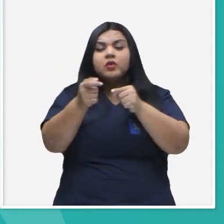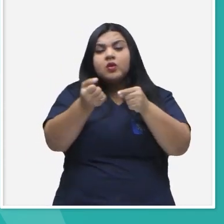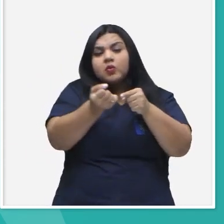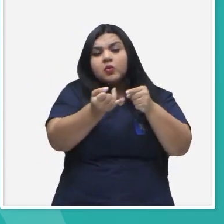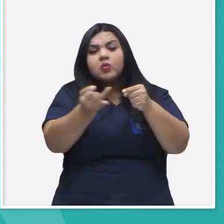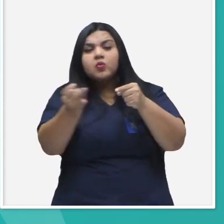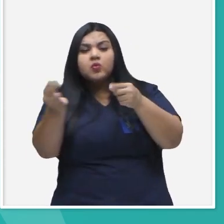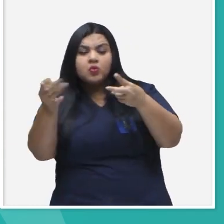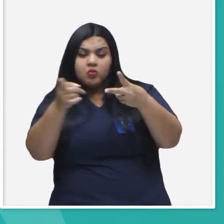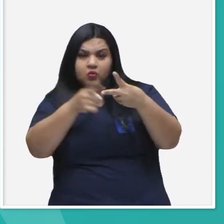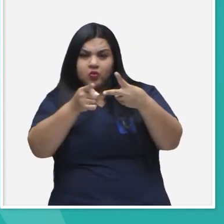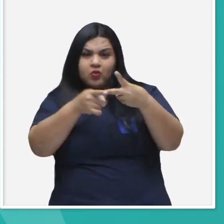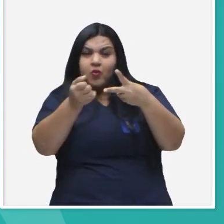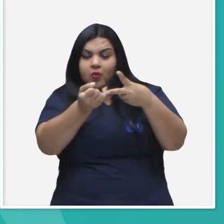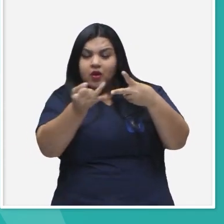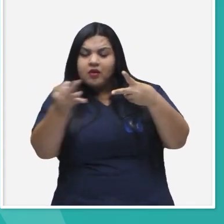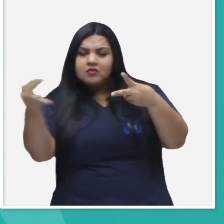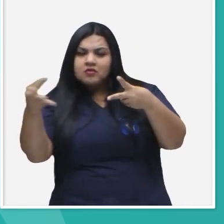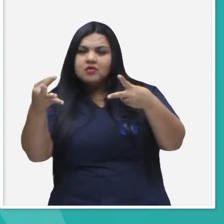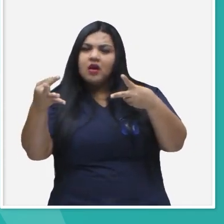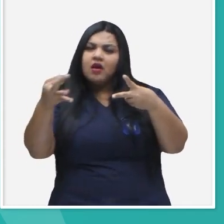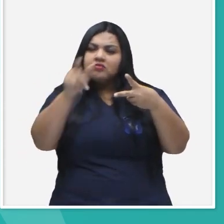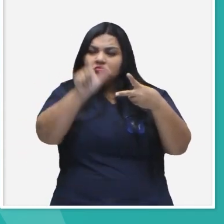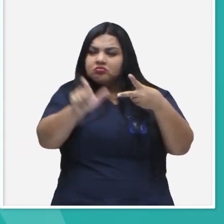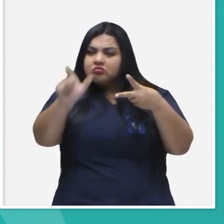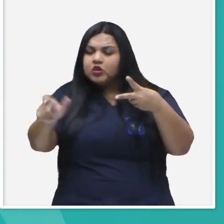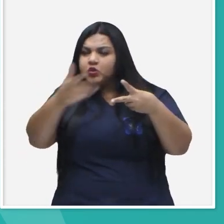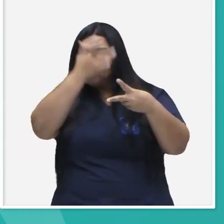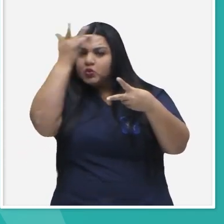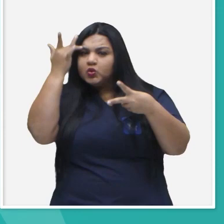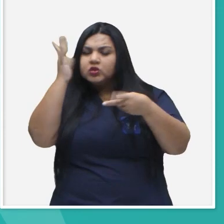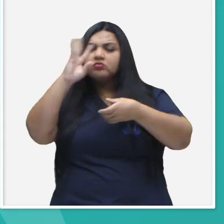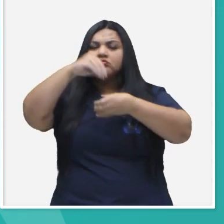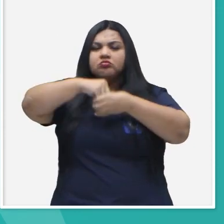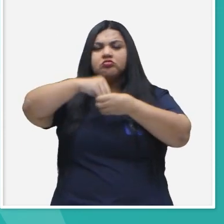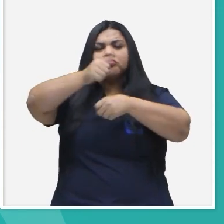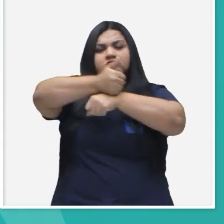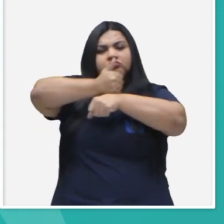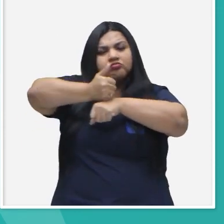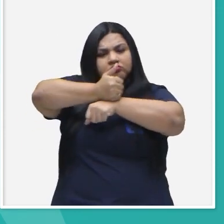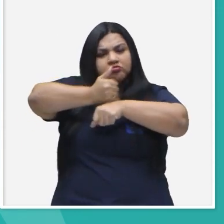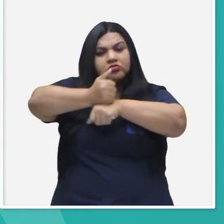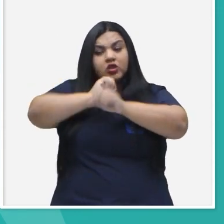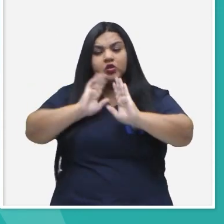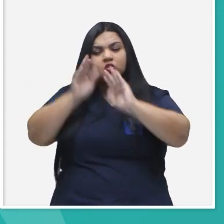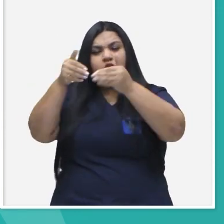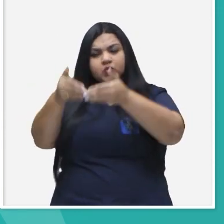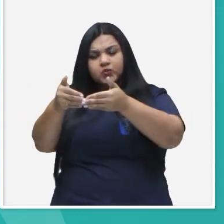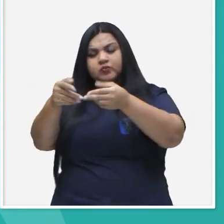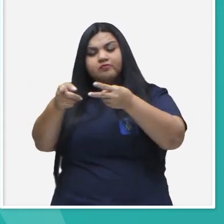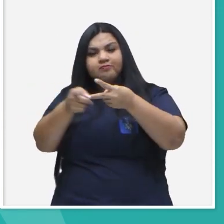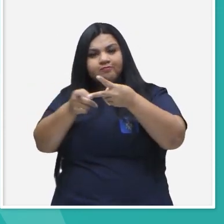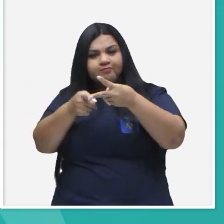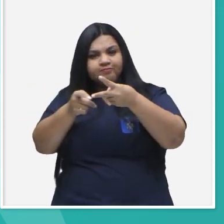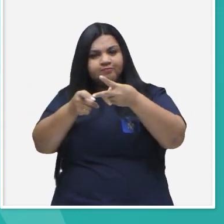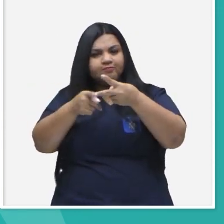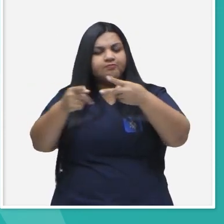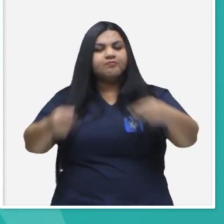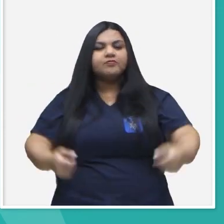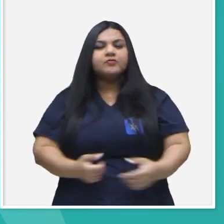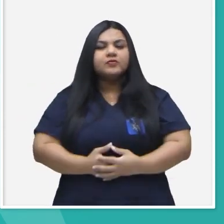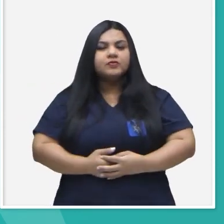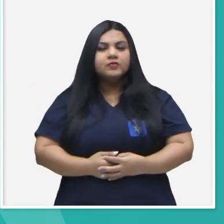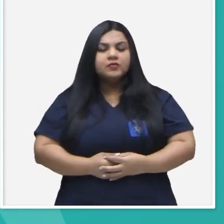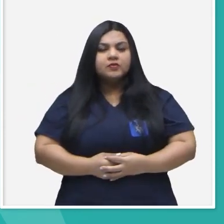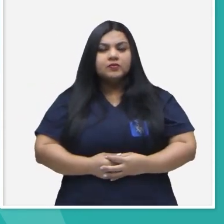de jogadores, né? E a nossa aula está justamente direcionada a essa classificação, que